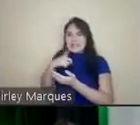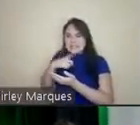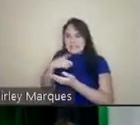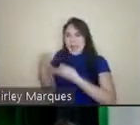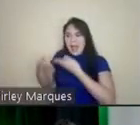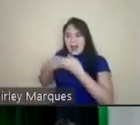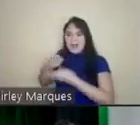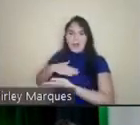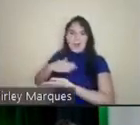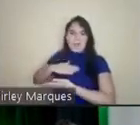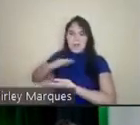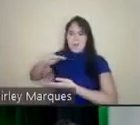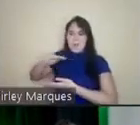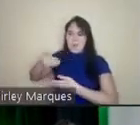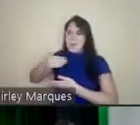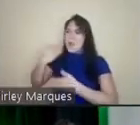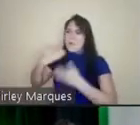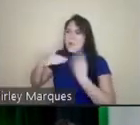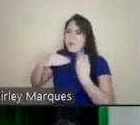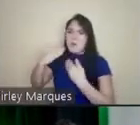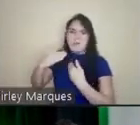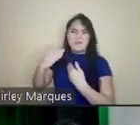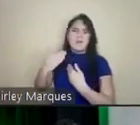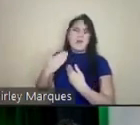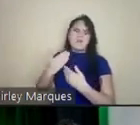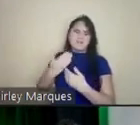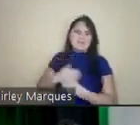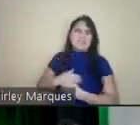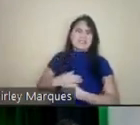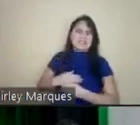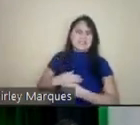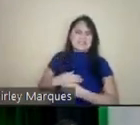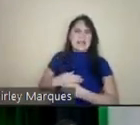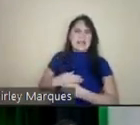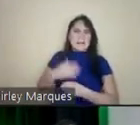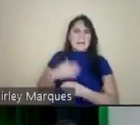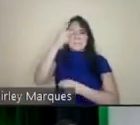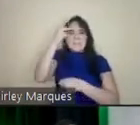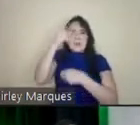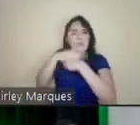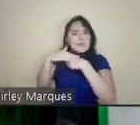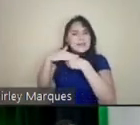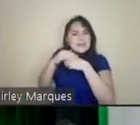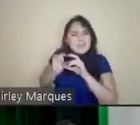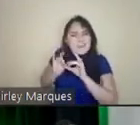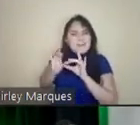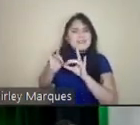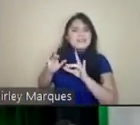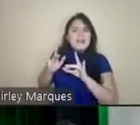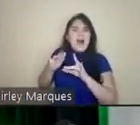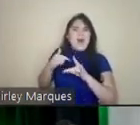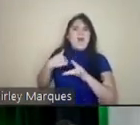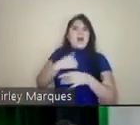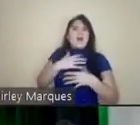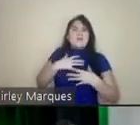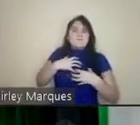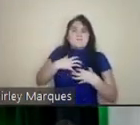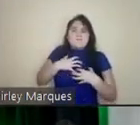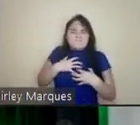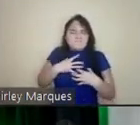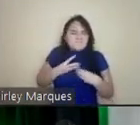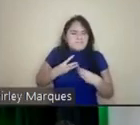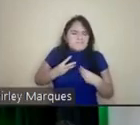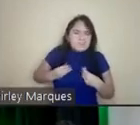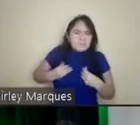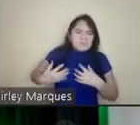2 meses. Ana Lu, assim, você começa a perder gente muito querida. E isso vai lhe deixando muito, muito, muito angustiado. E